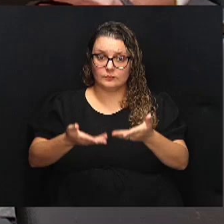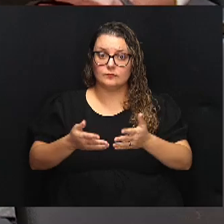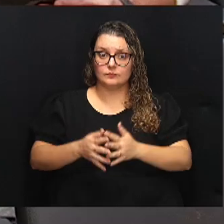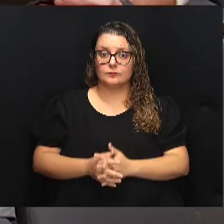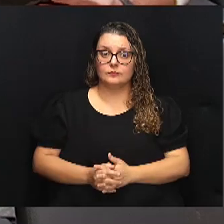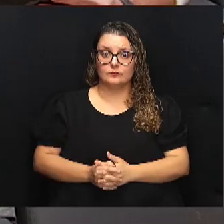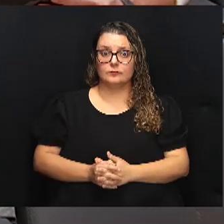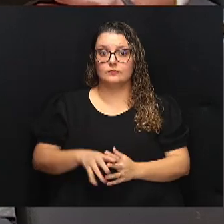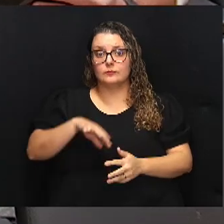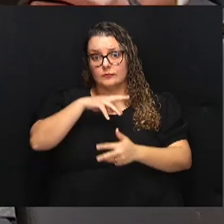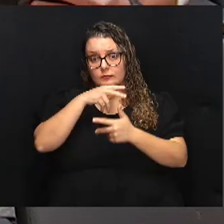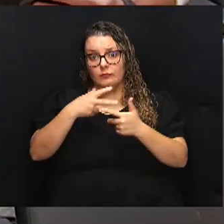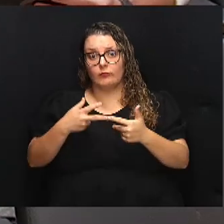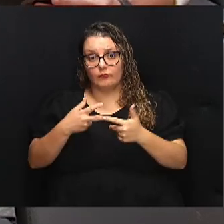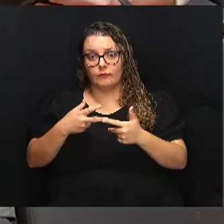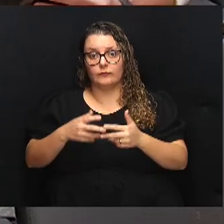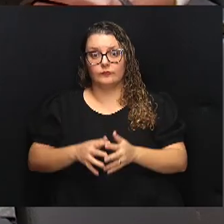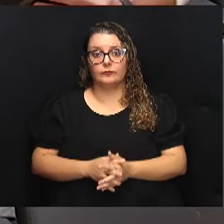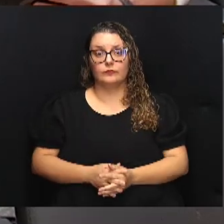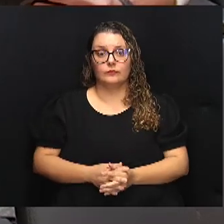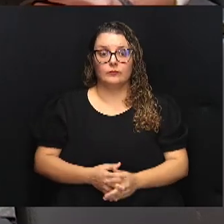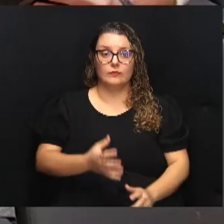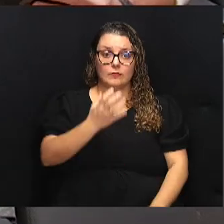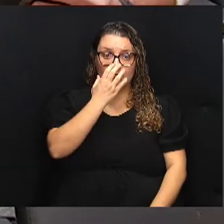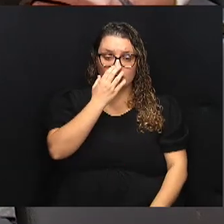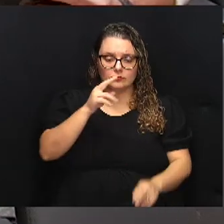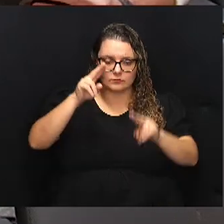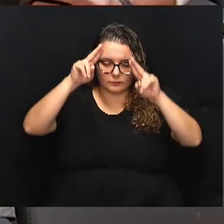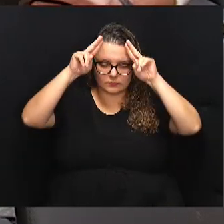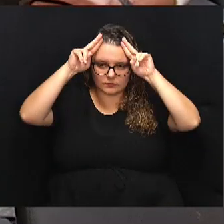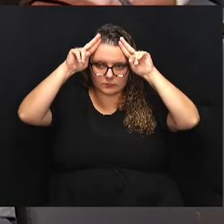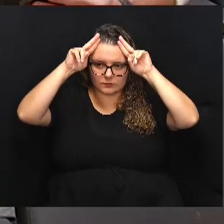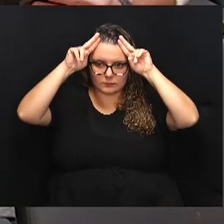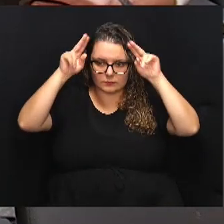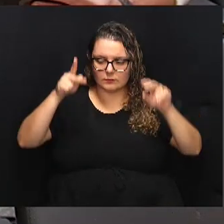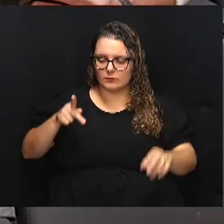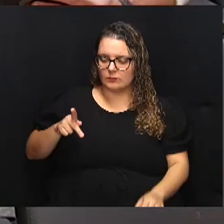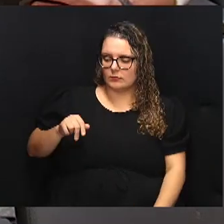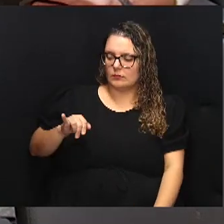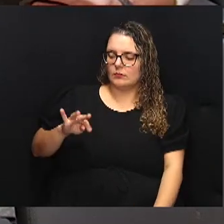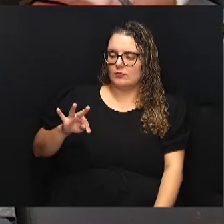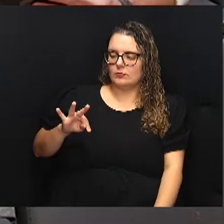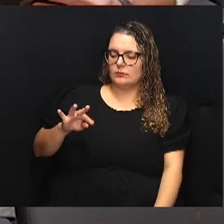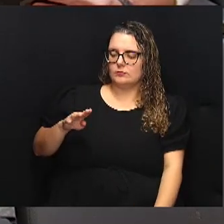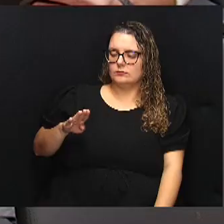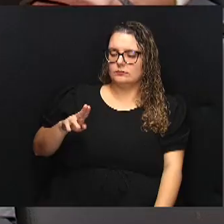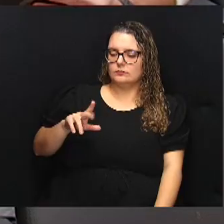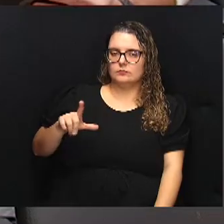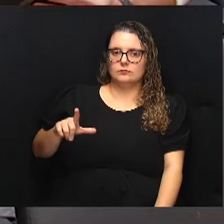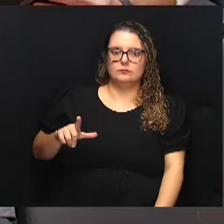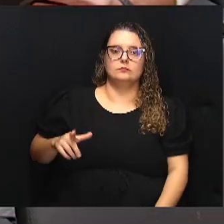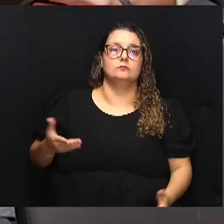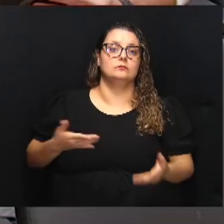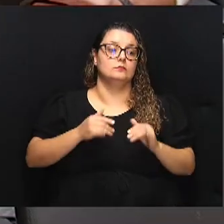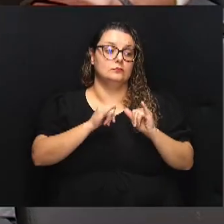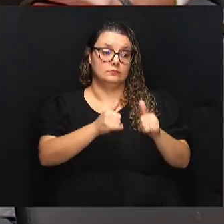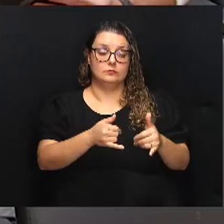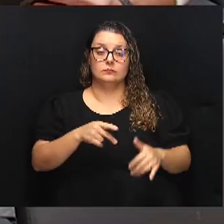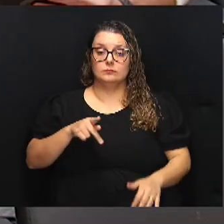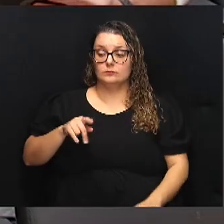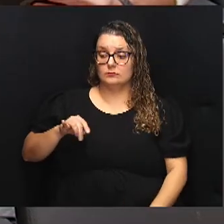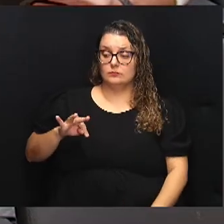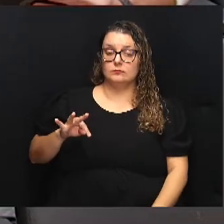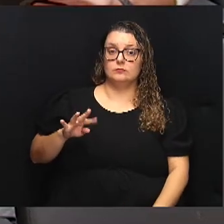os animais, foram os cães pitbull. Né? Hoje, abandona-se muito pitbull. E as pessoas,